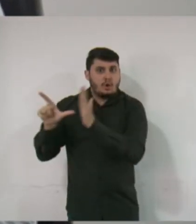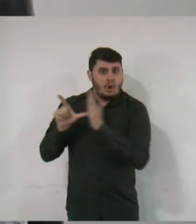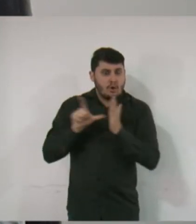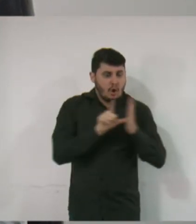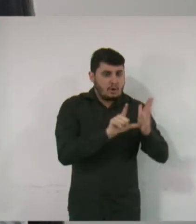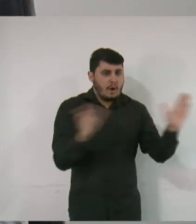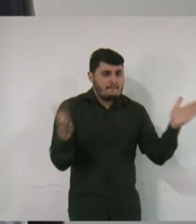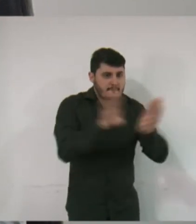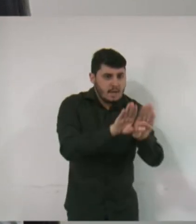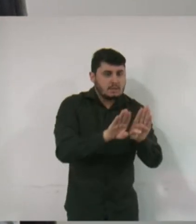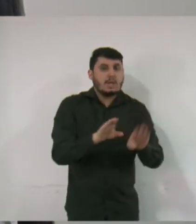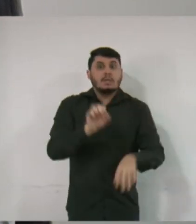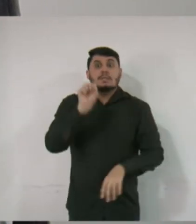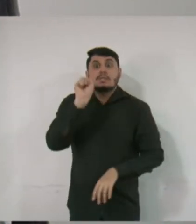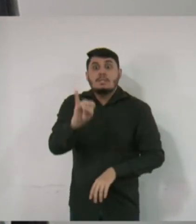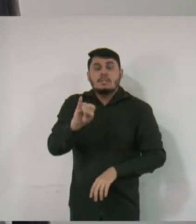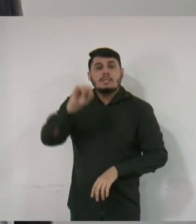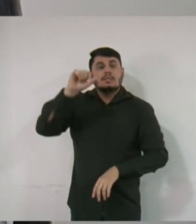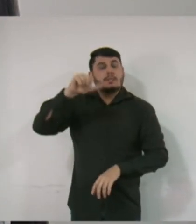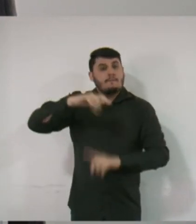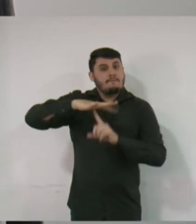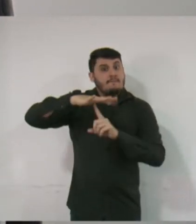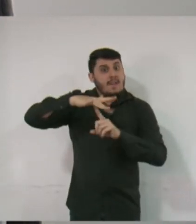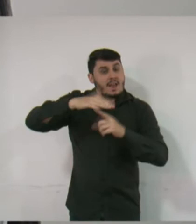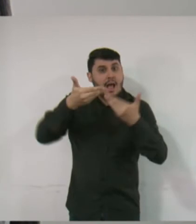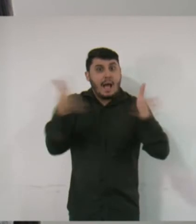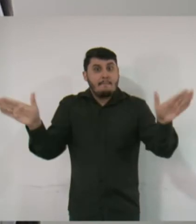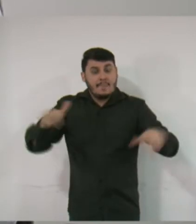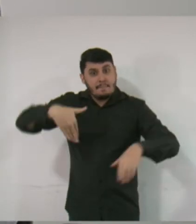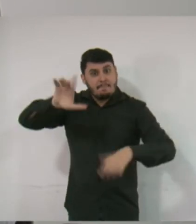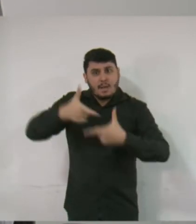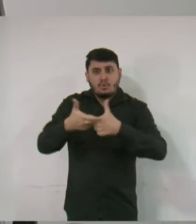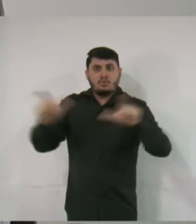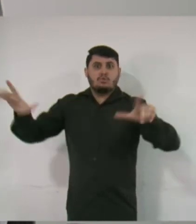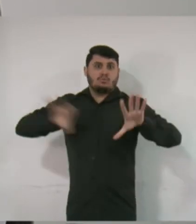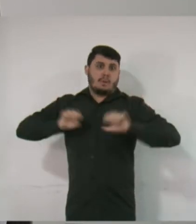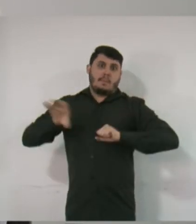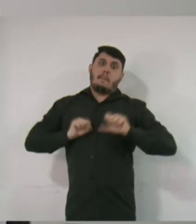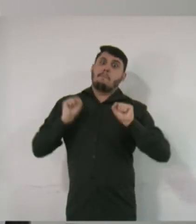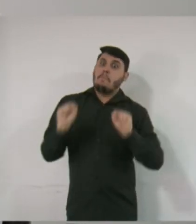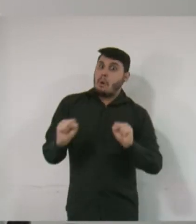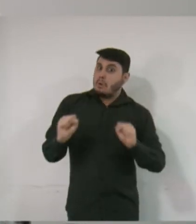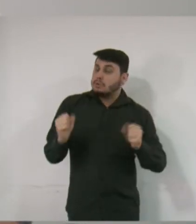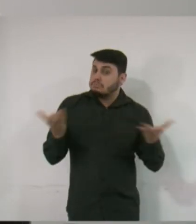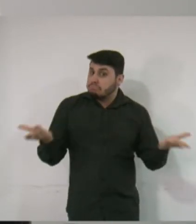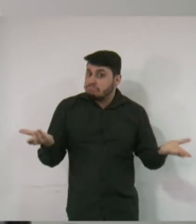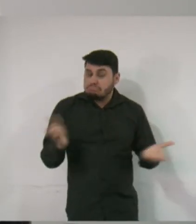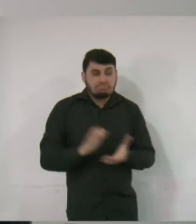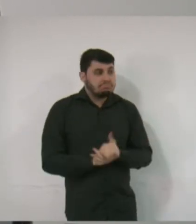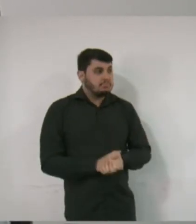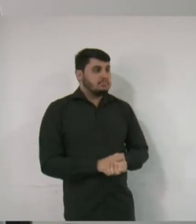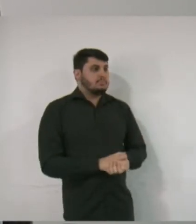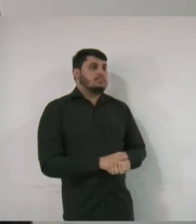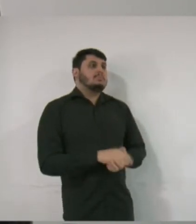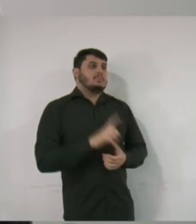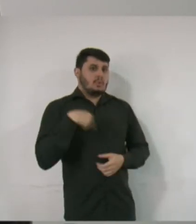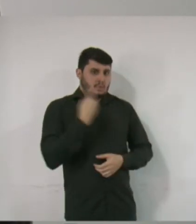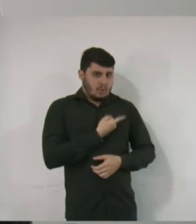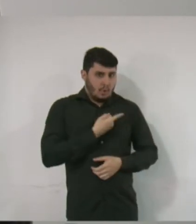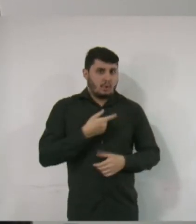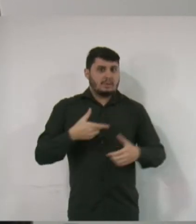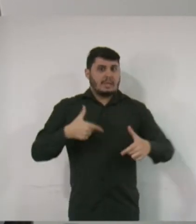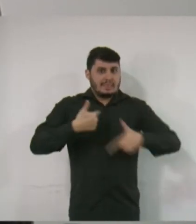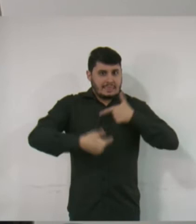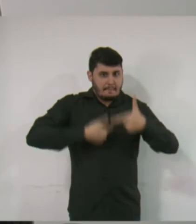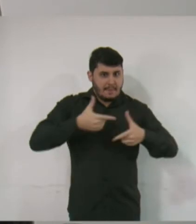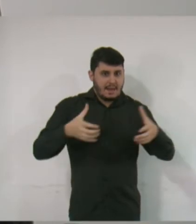difícil controlar. Imagine com ela. Francisco. As ações continuam, a gente inclusive fortaleceu as ações da Secretaria de